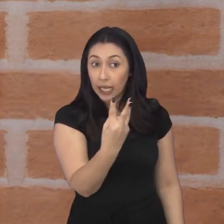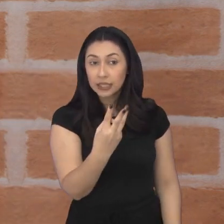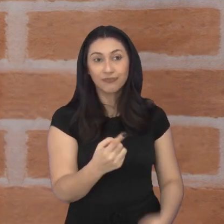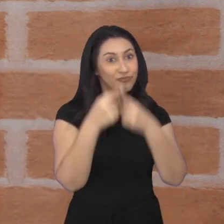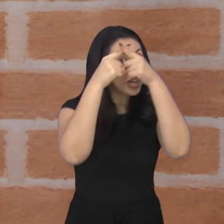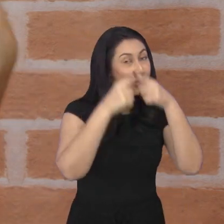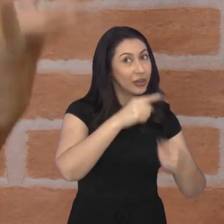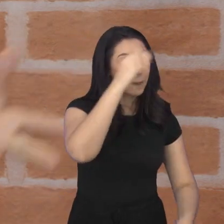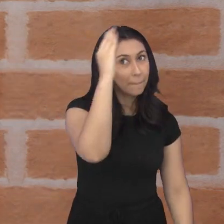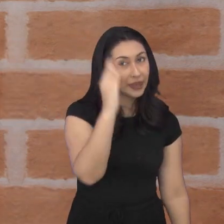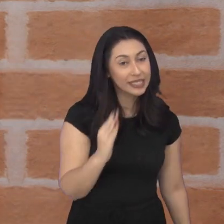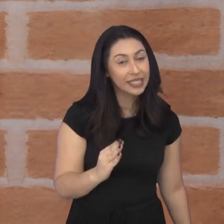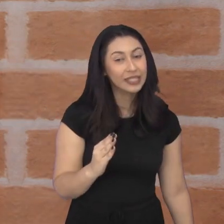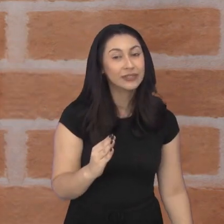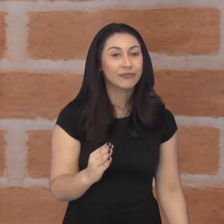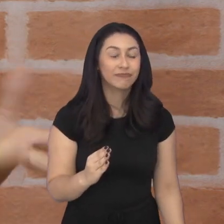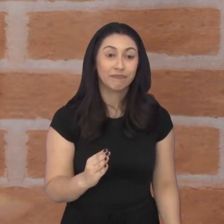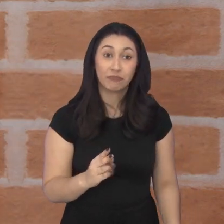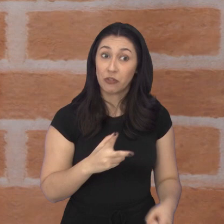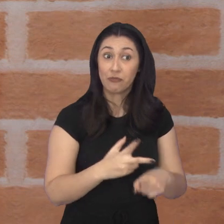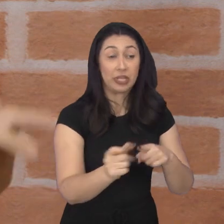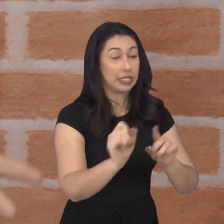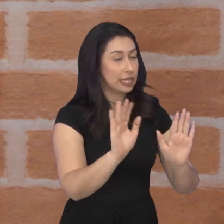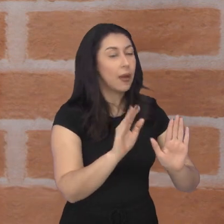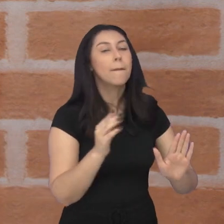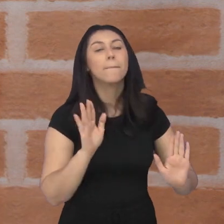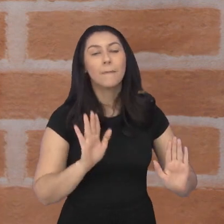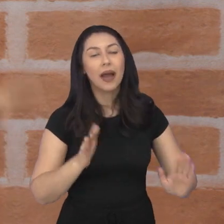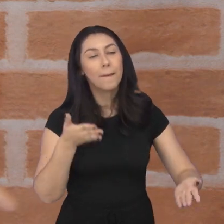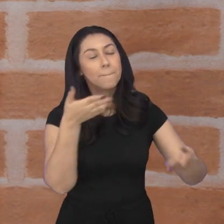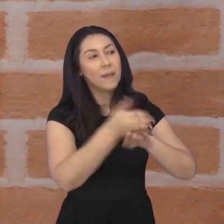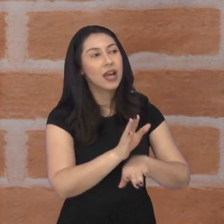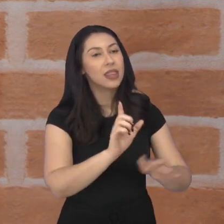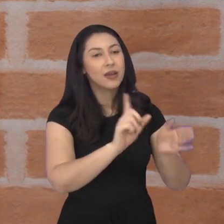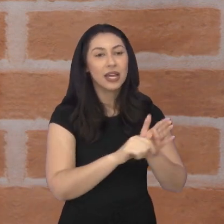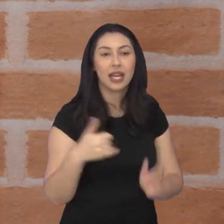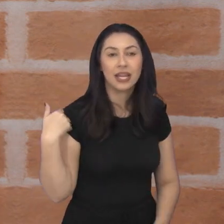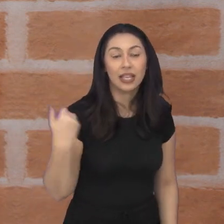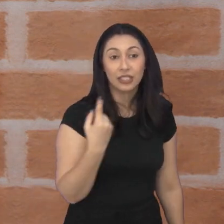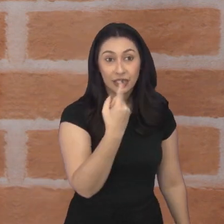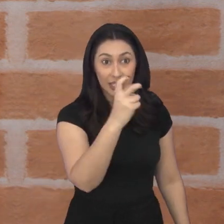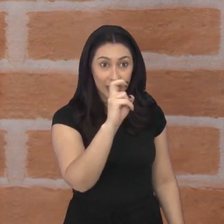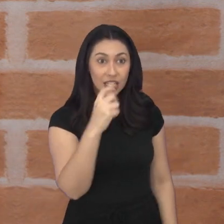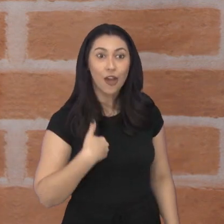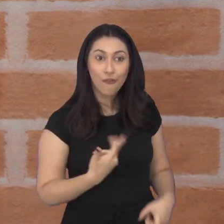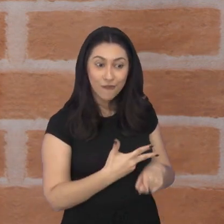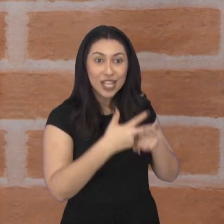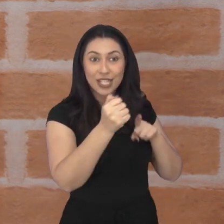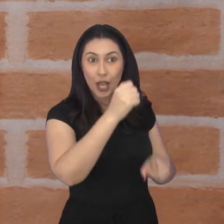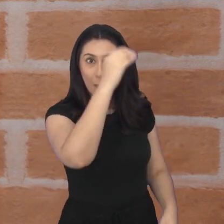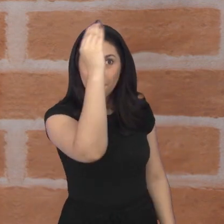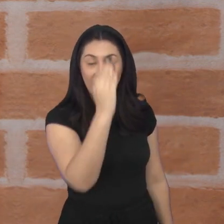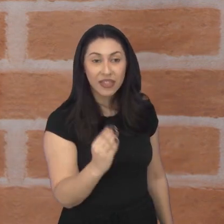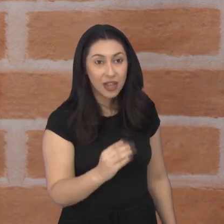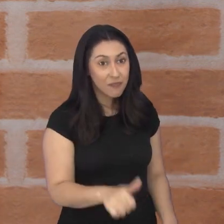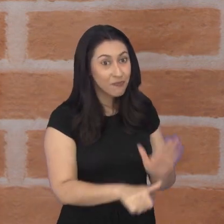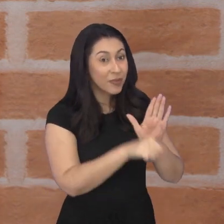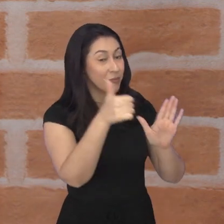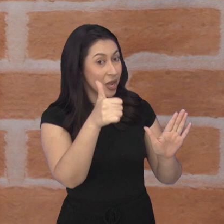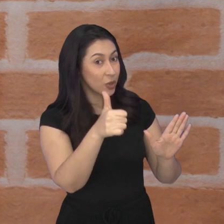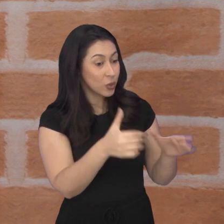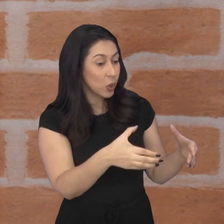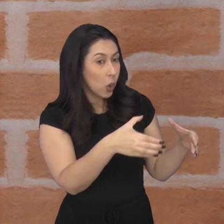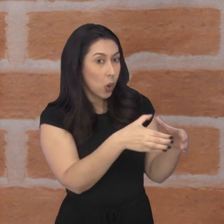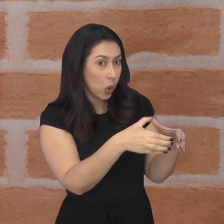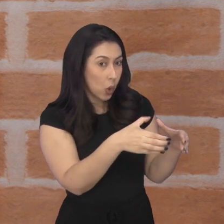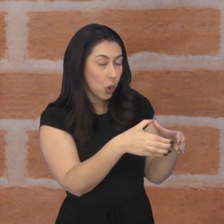Campeonato Brasileiro, aí não ganhei medalha, mas eu fui. Sim. Depois, com 15, eu fui campeã brasileira, pela primeira vez campeã brasileira de